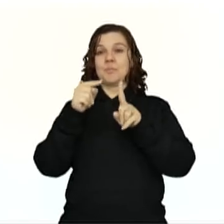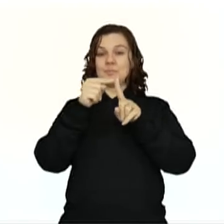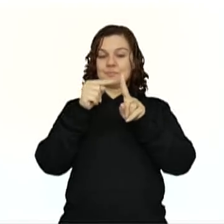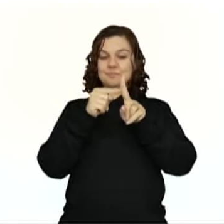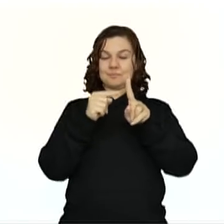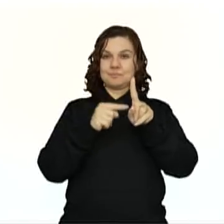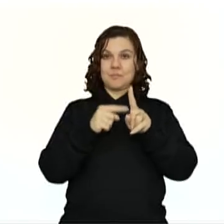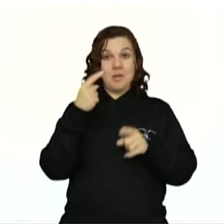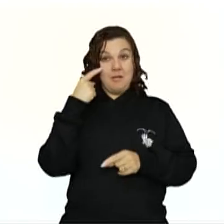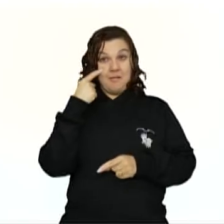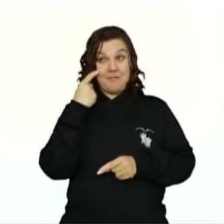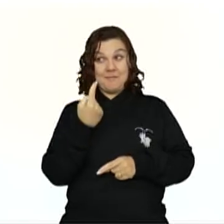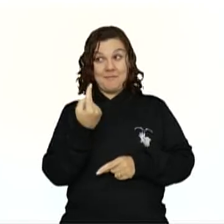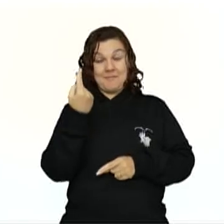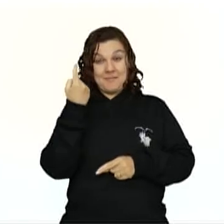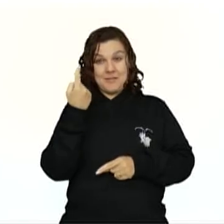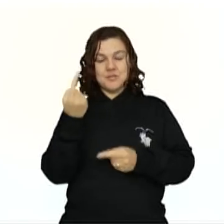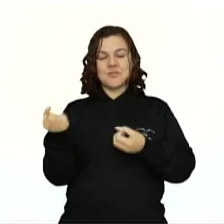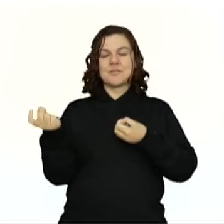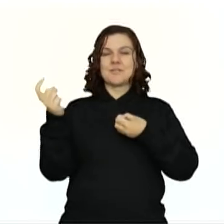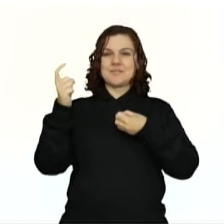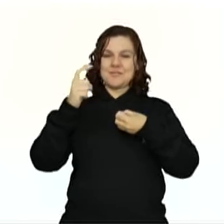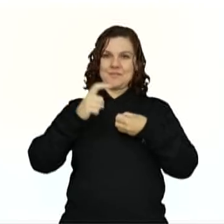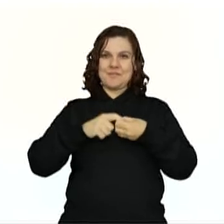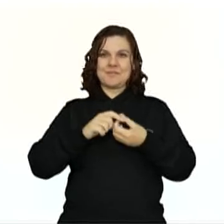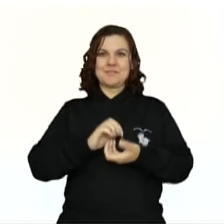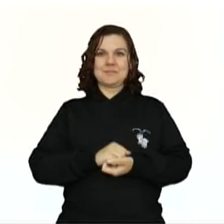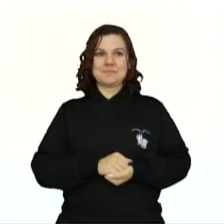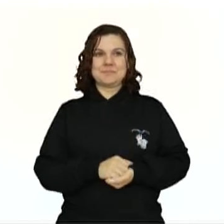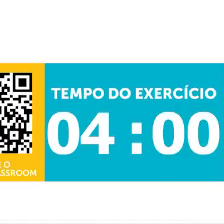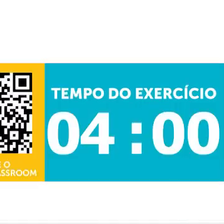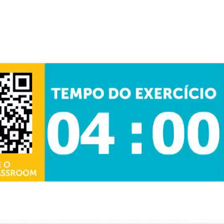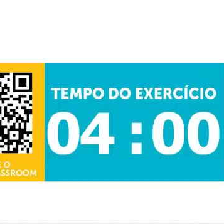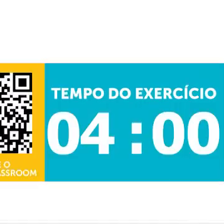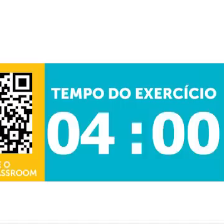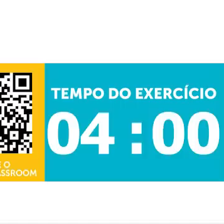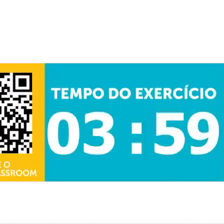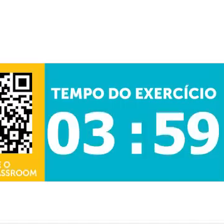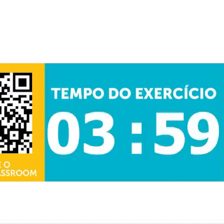tipo? Veja lá e já retornamos.